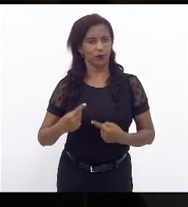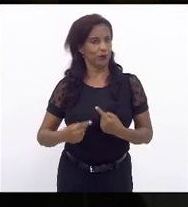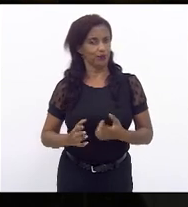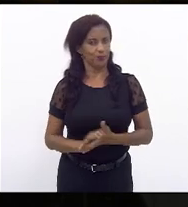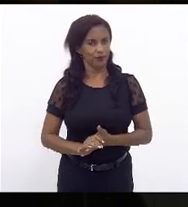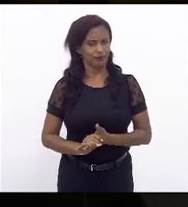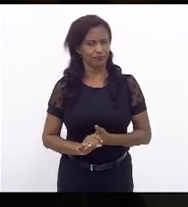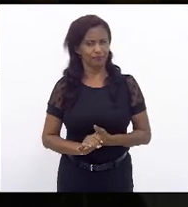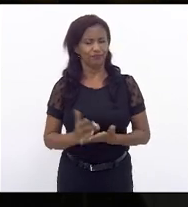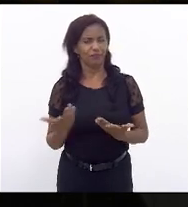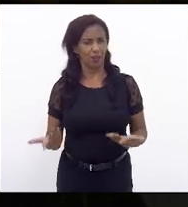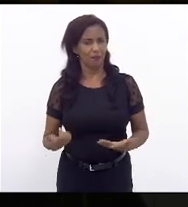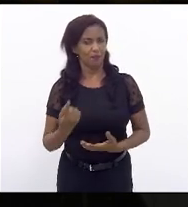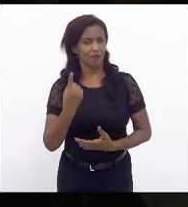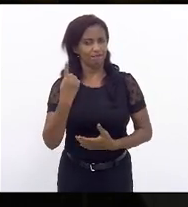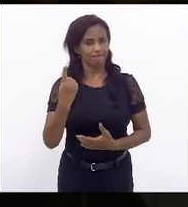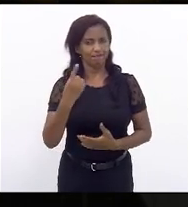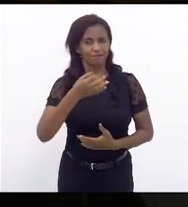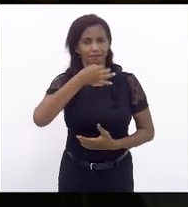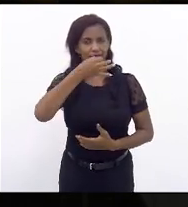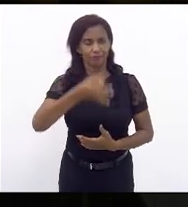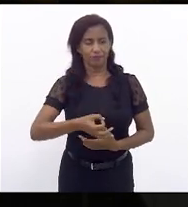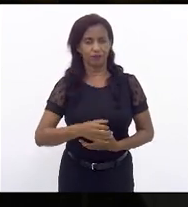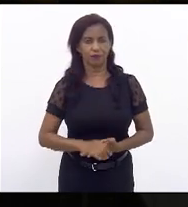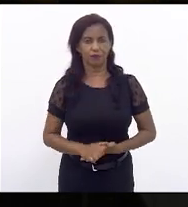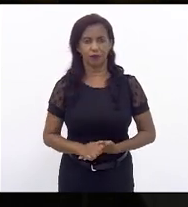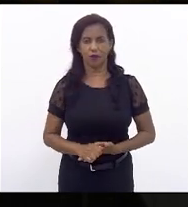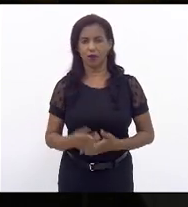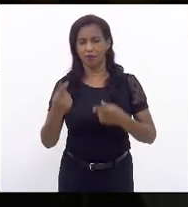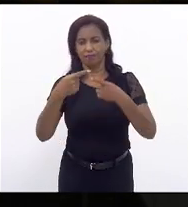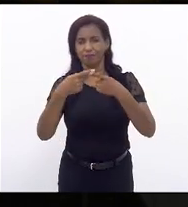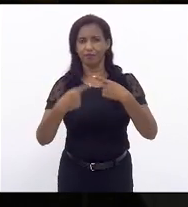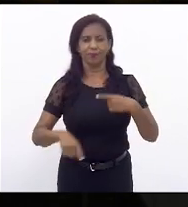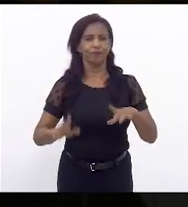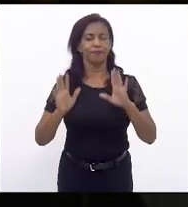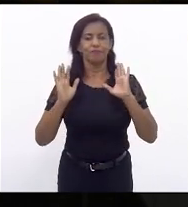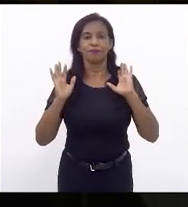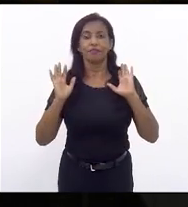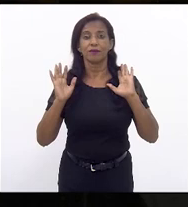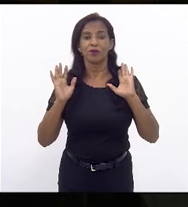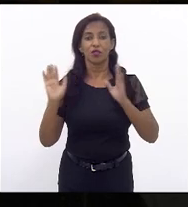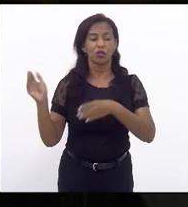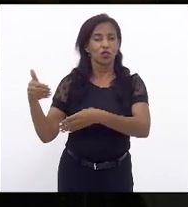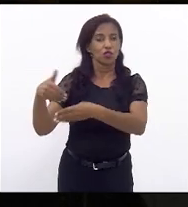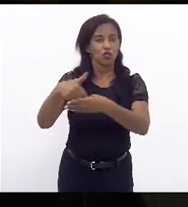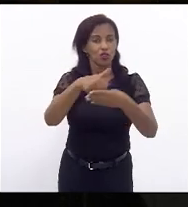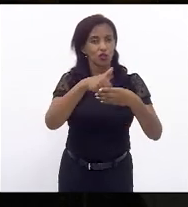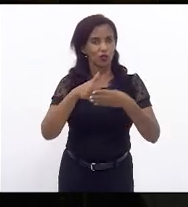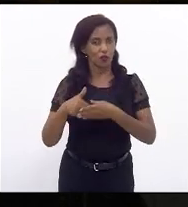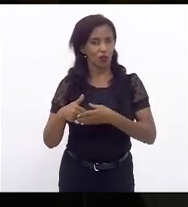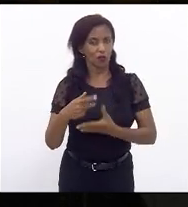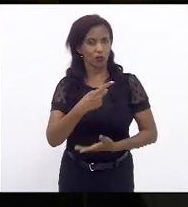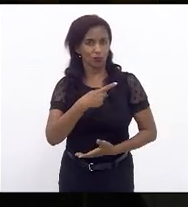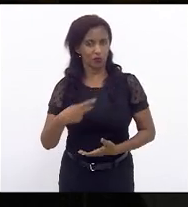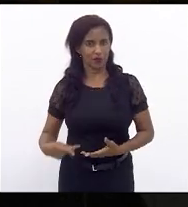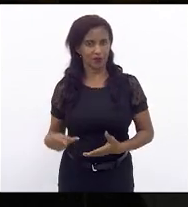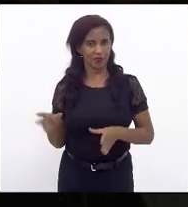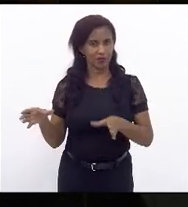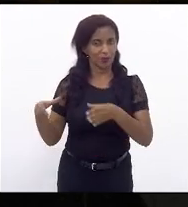Mais uma questão, senhor presidente. Discordar de voto de presidente de